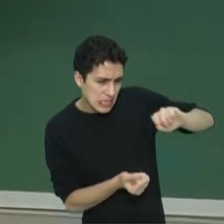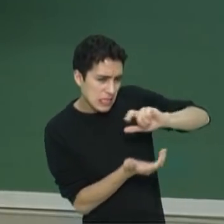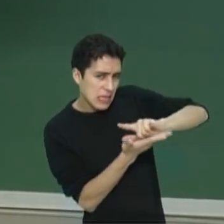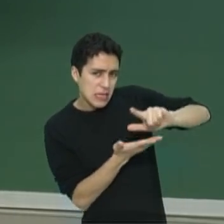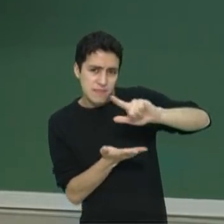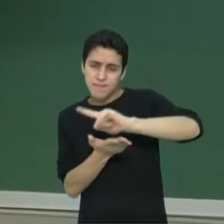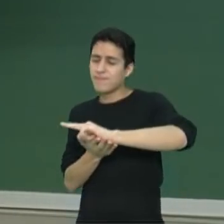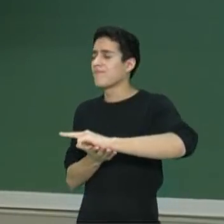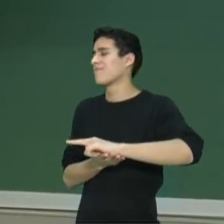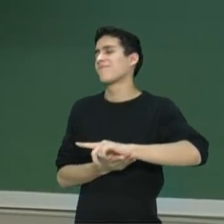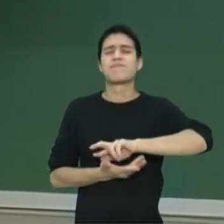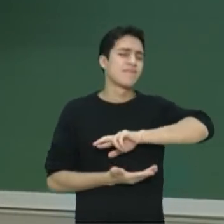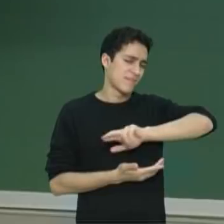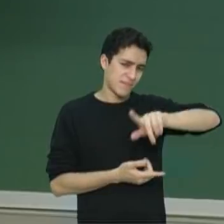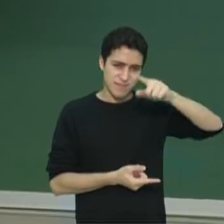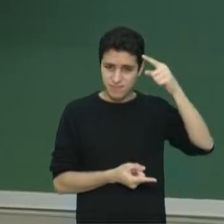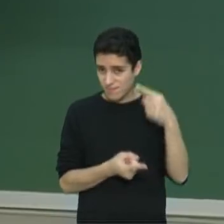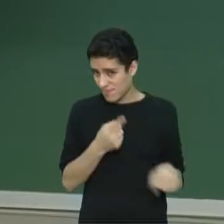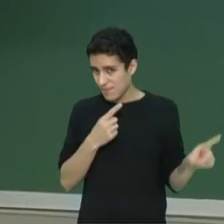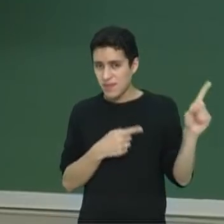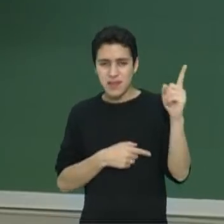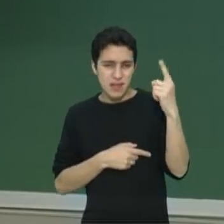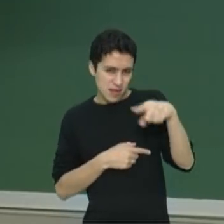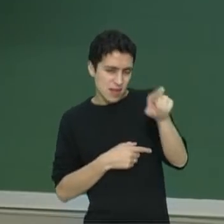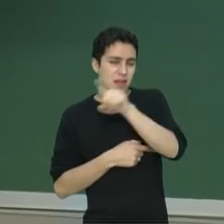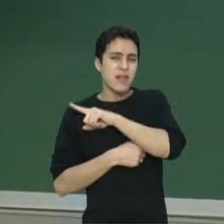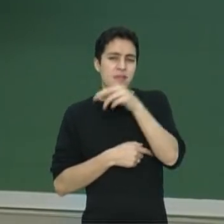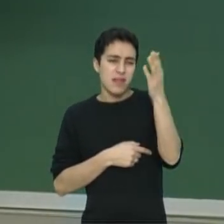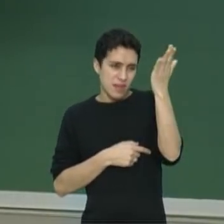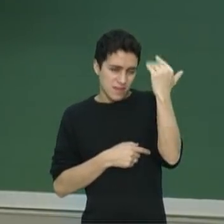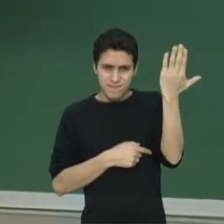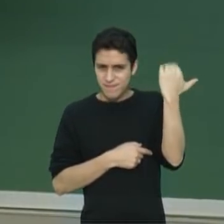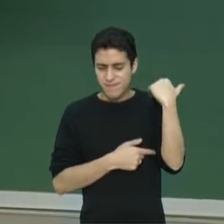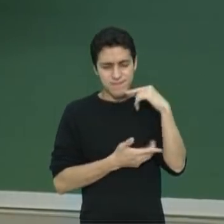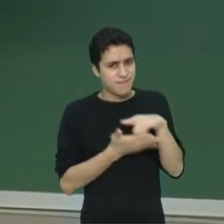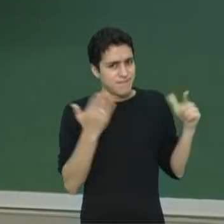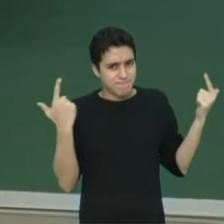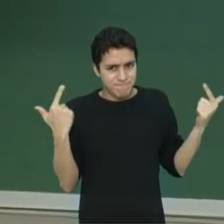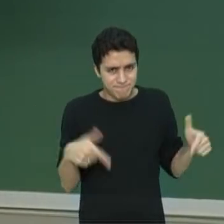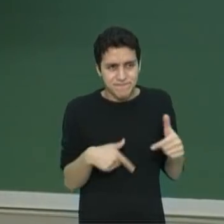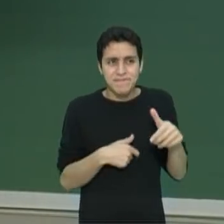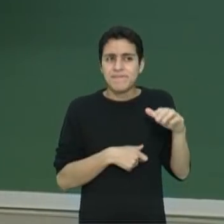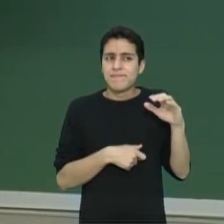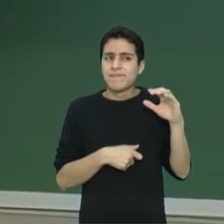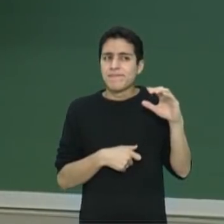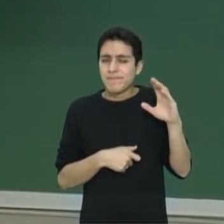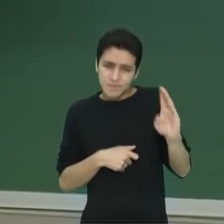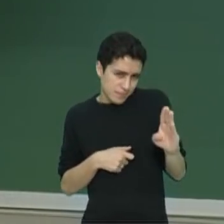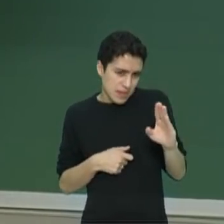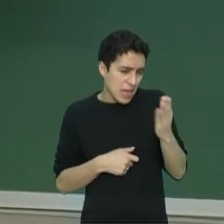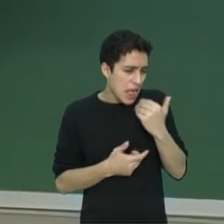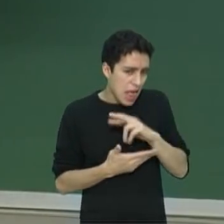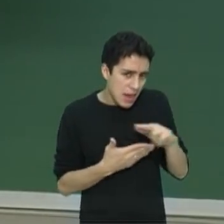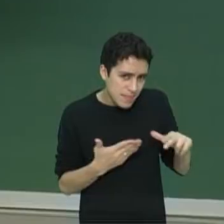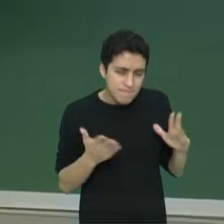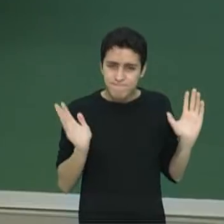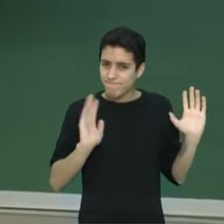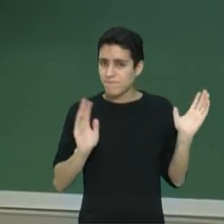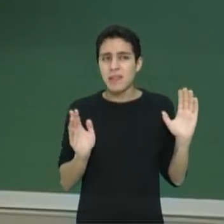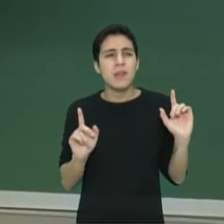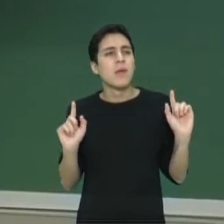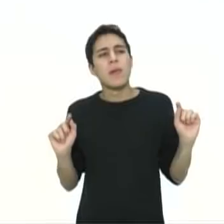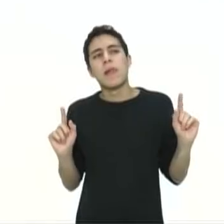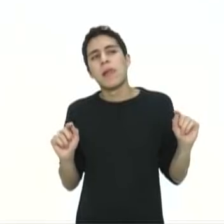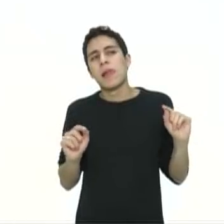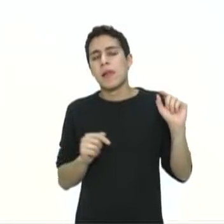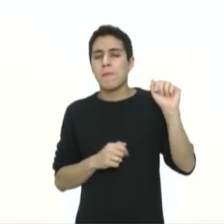Esse menos ainda, né? Porque a gente sabe que as condições de limpeza eram precárias. Produtos alimentícios? Ainda não. Sobrou para